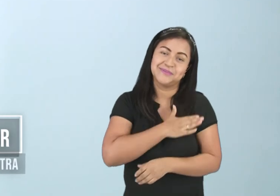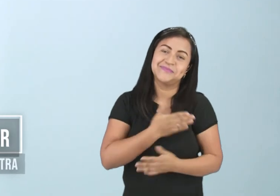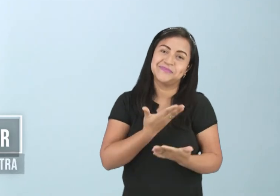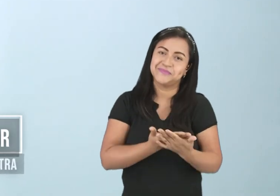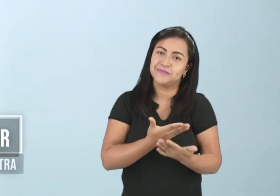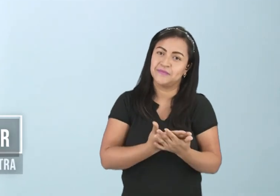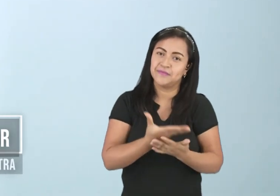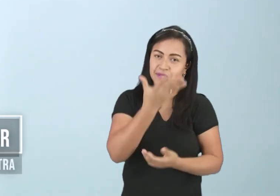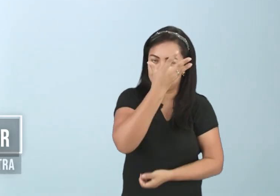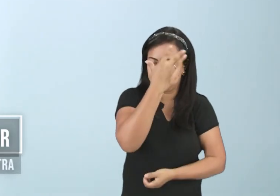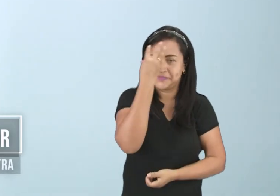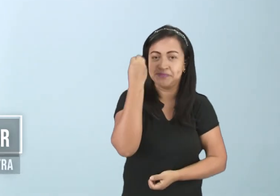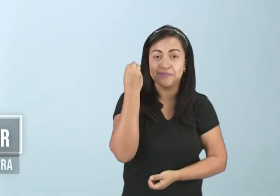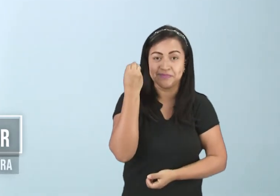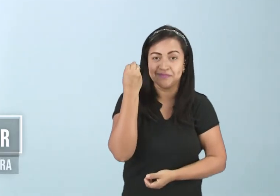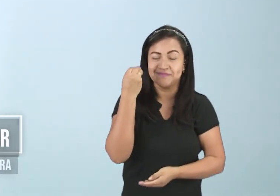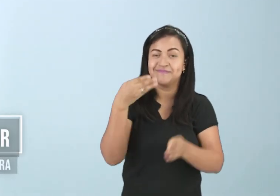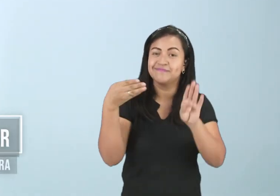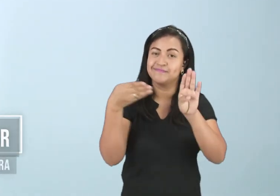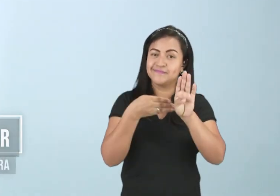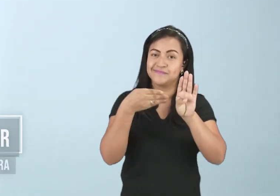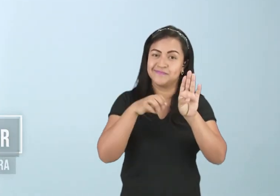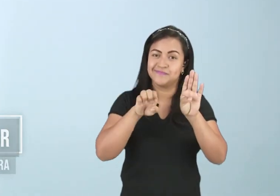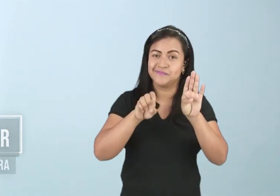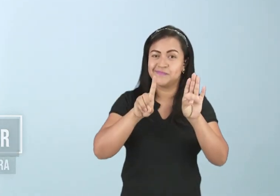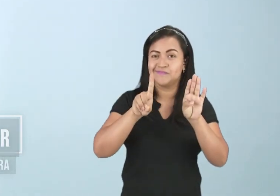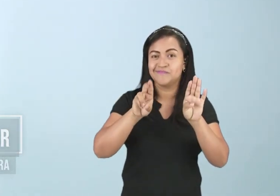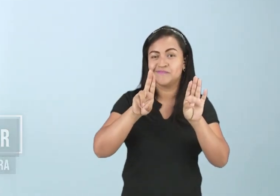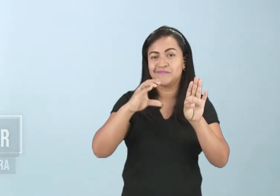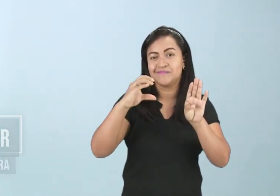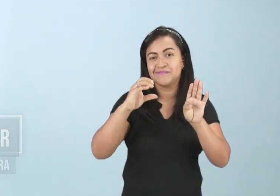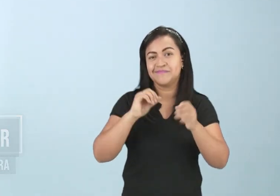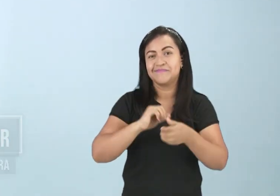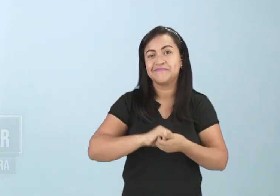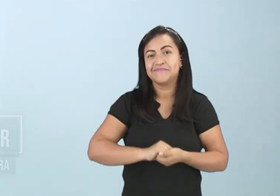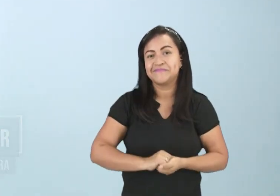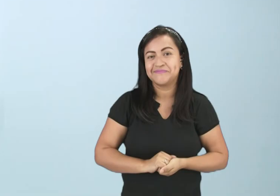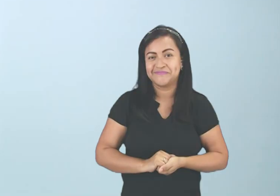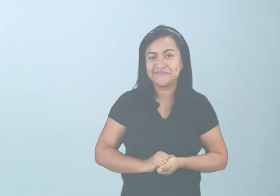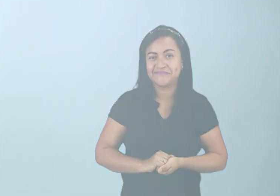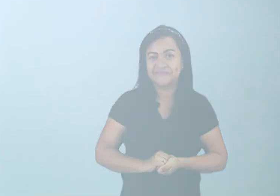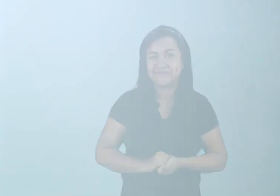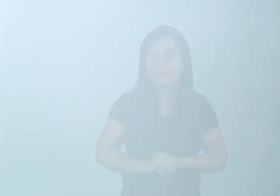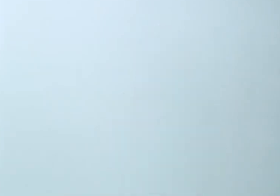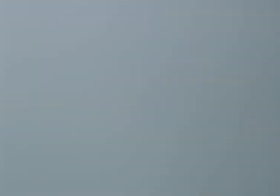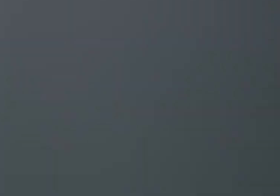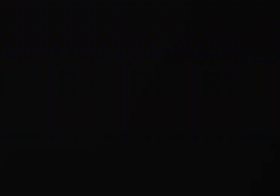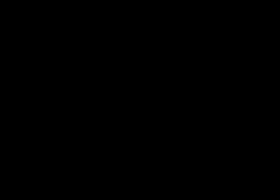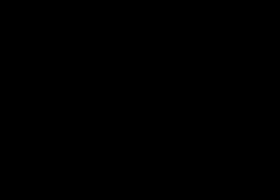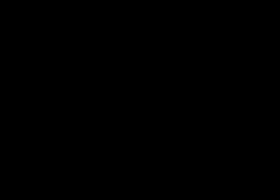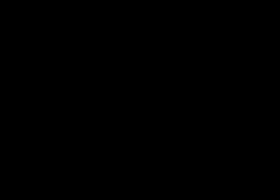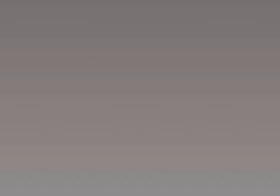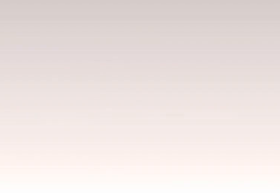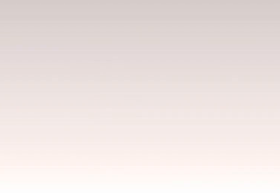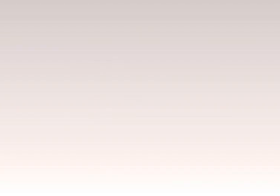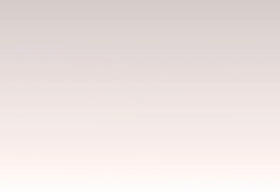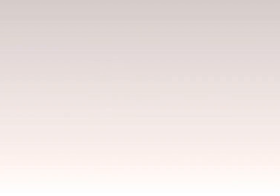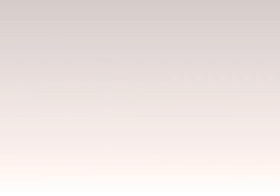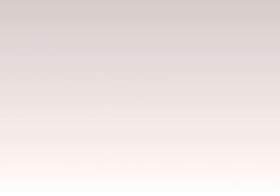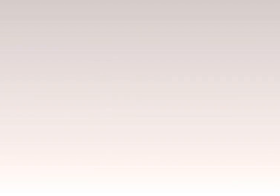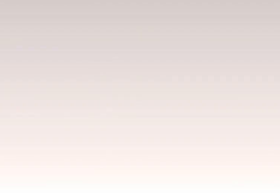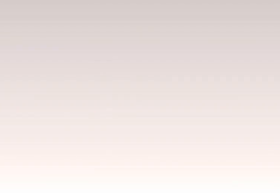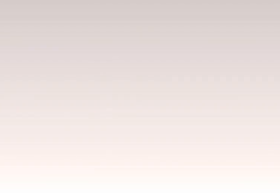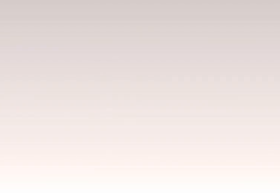aula e não esqueçam, acesse a plataforma Eduque.